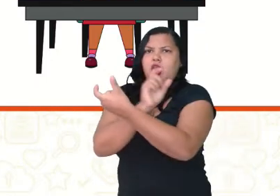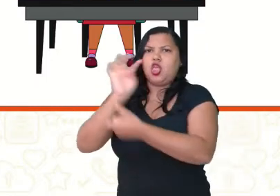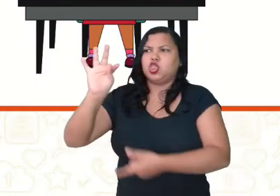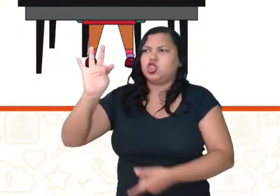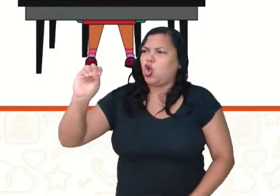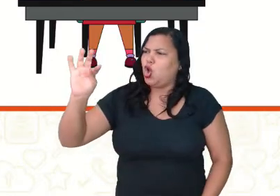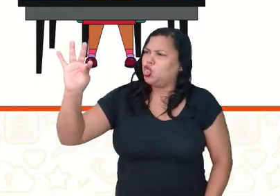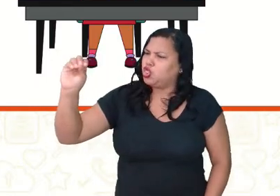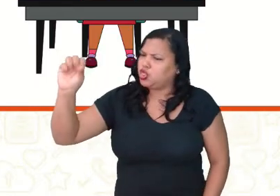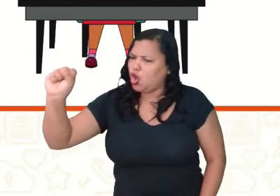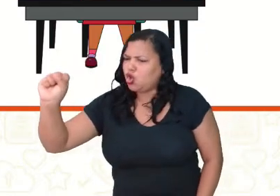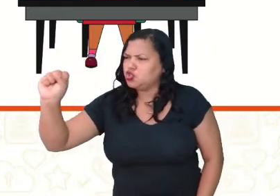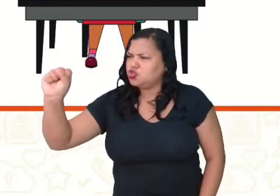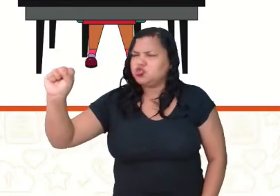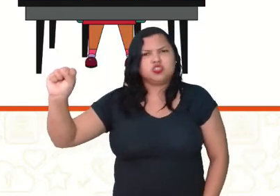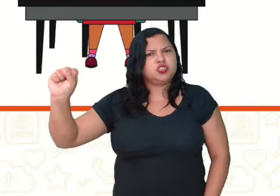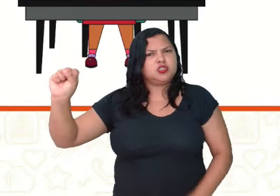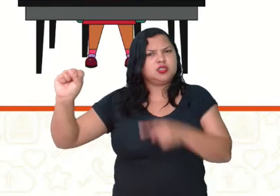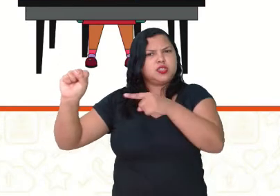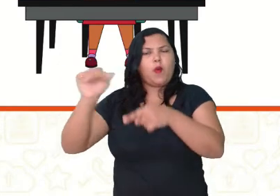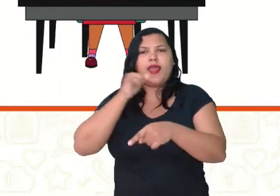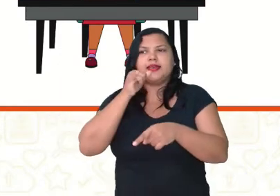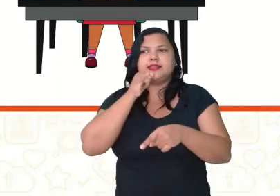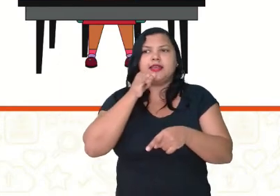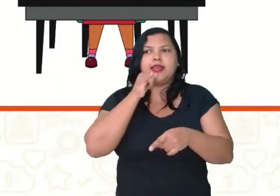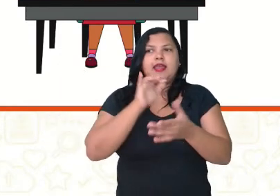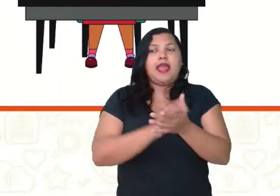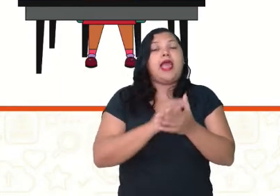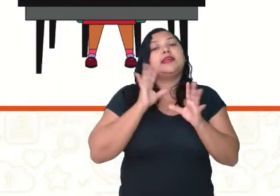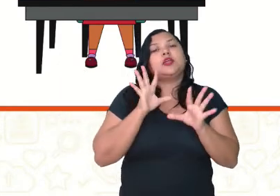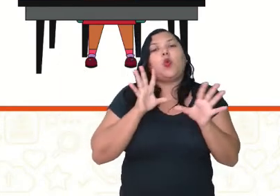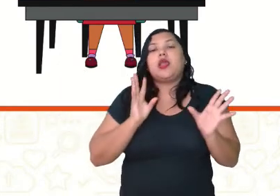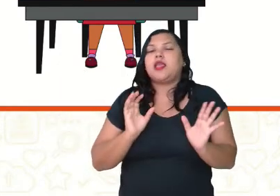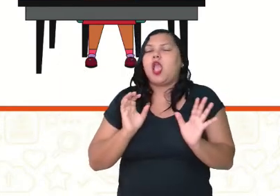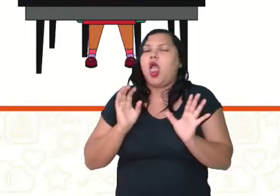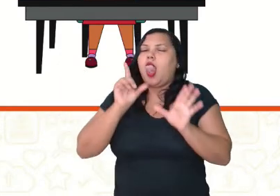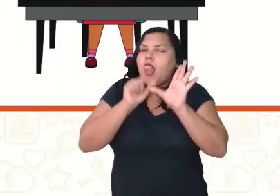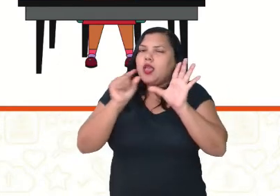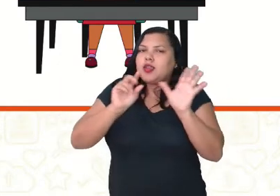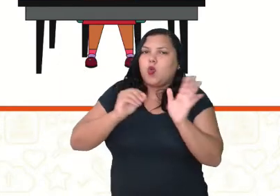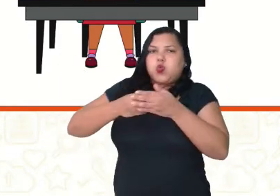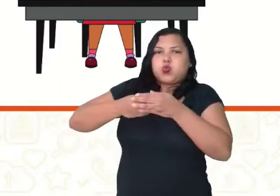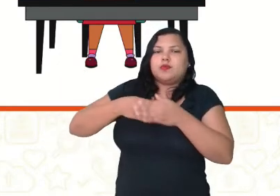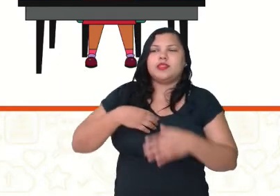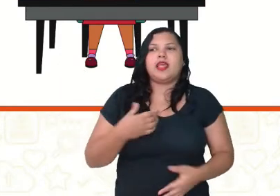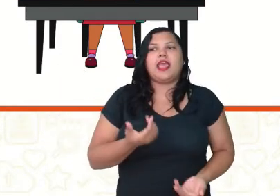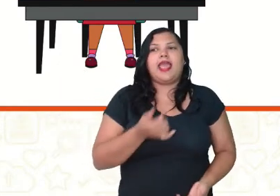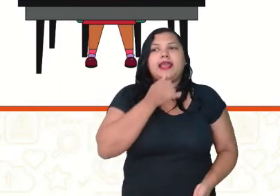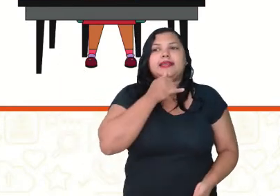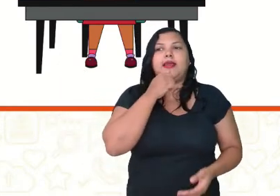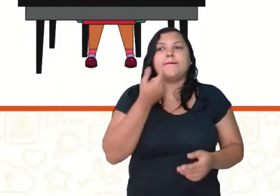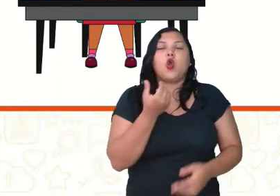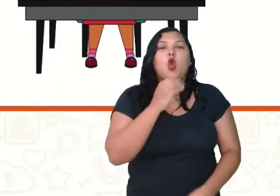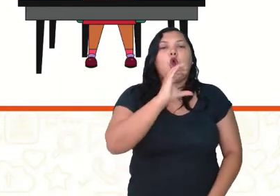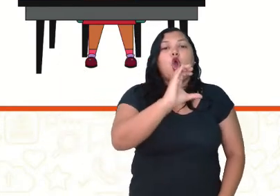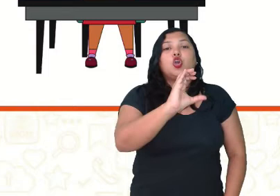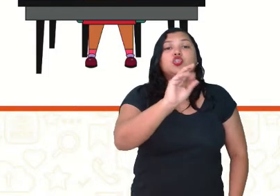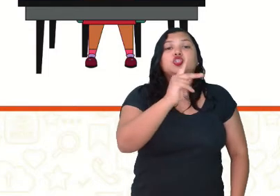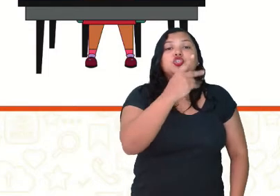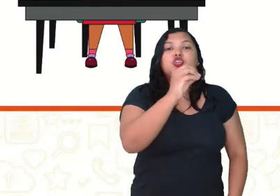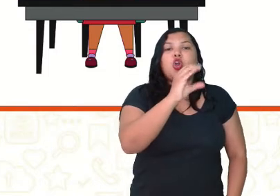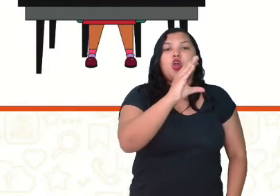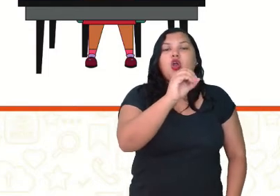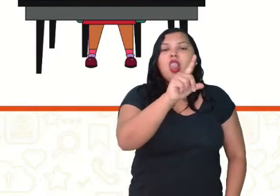de letras. As omissões, festas por feta, né? Inversão, chocolate por